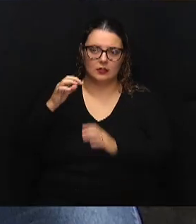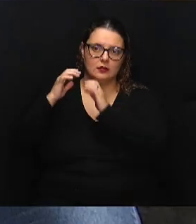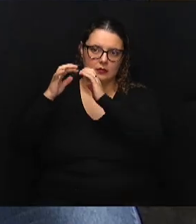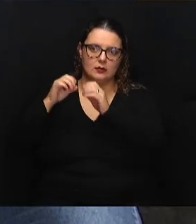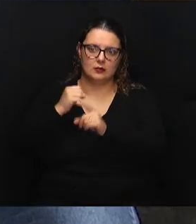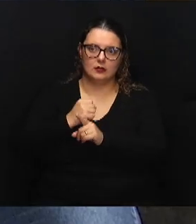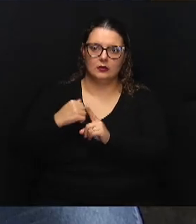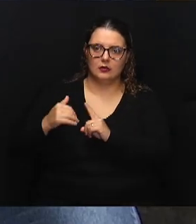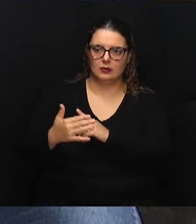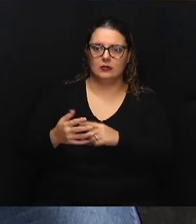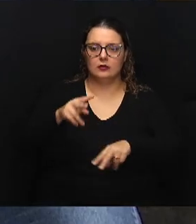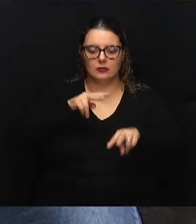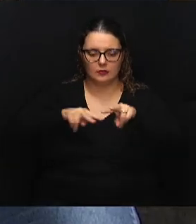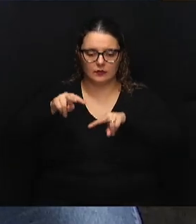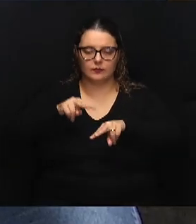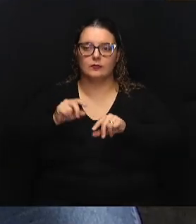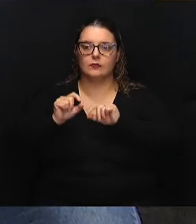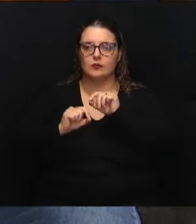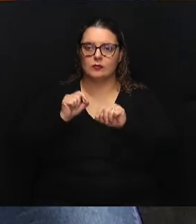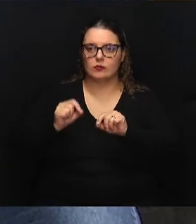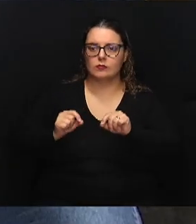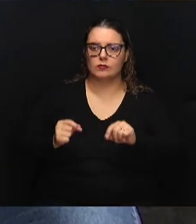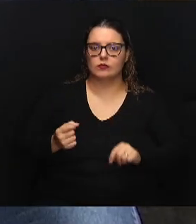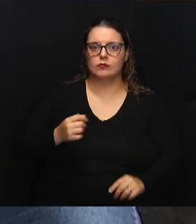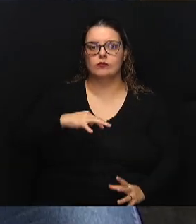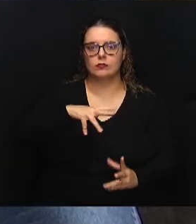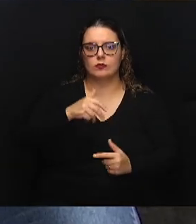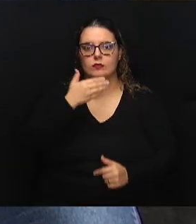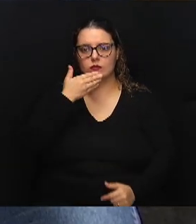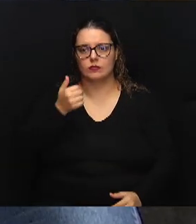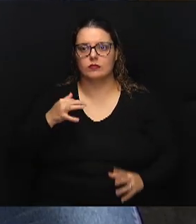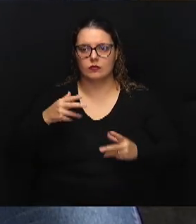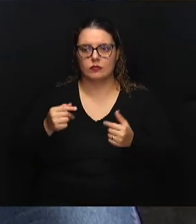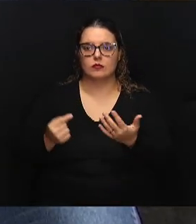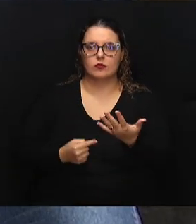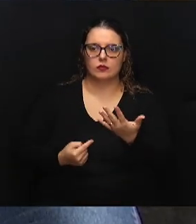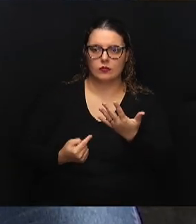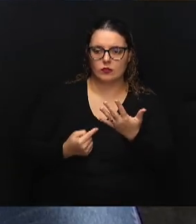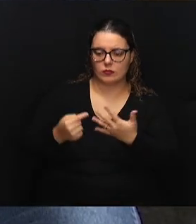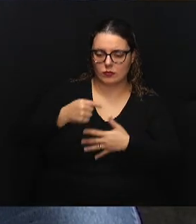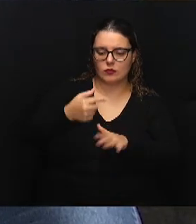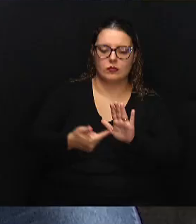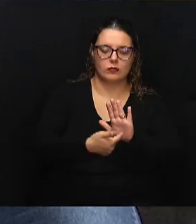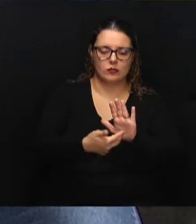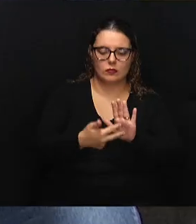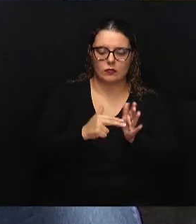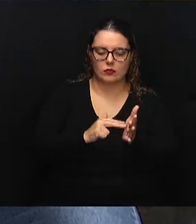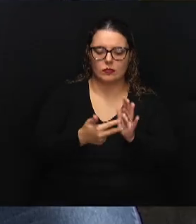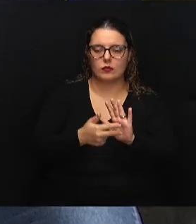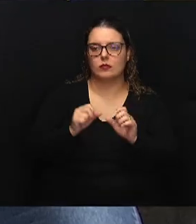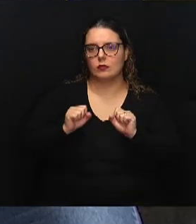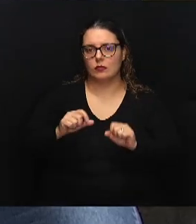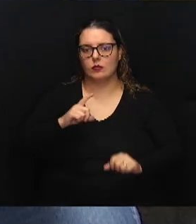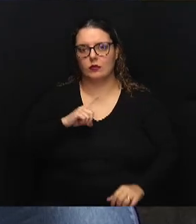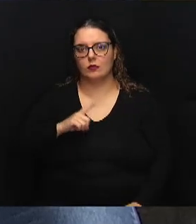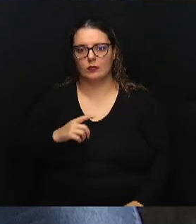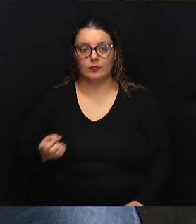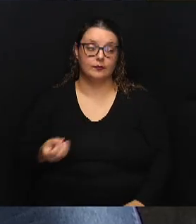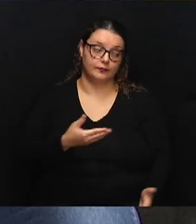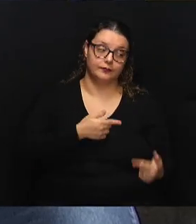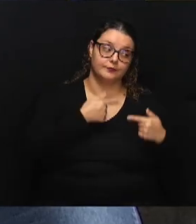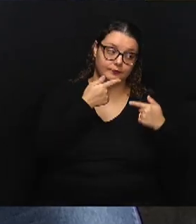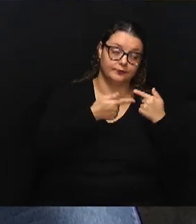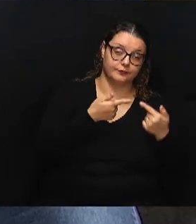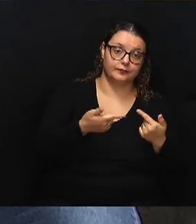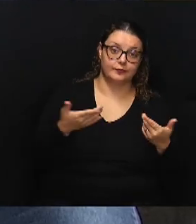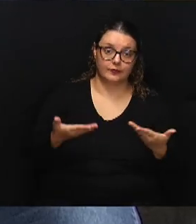sociedade, visando o quê? Um mundo melhor em todos os seus sentidos, que a gente possa ter. Se essa nova geração